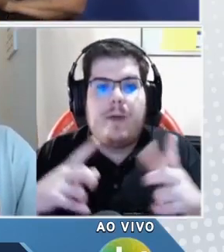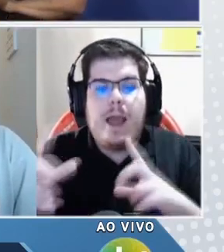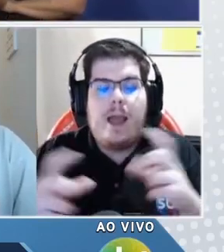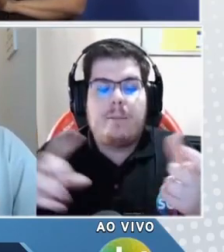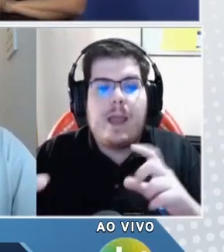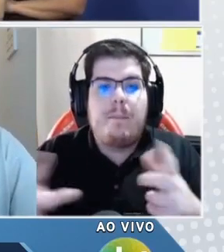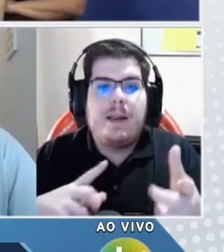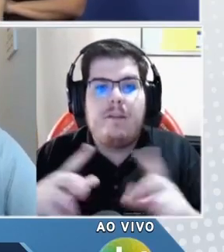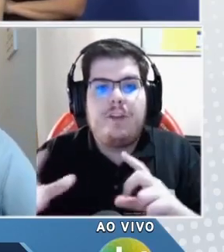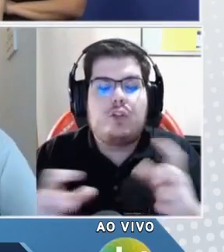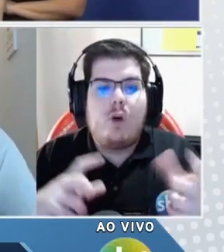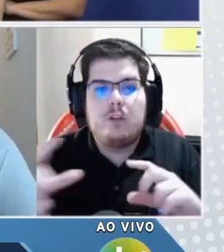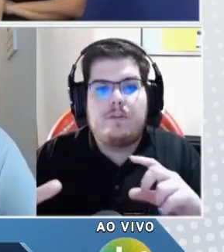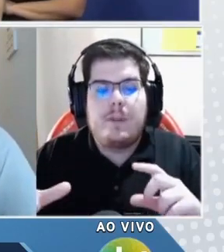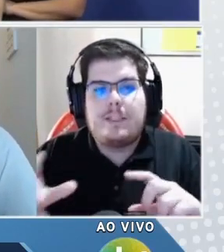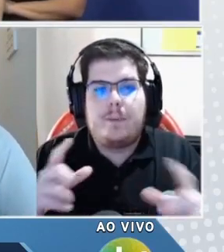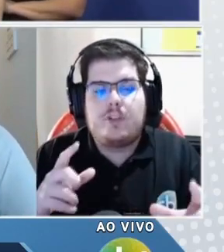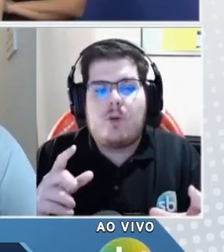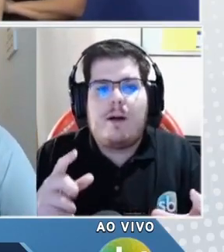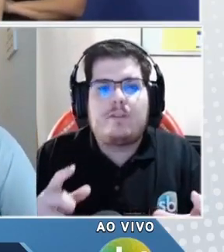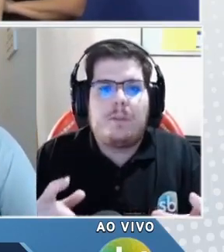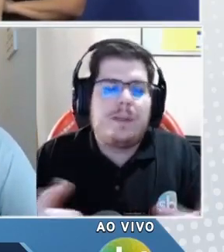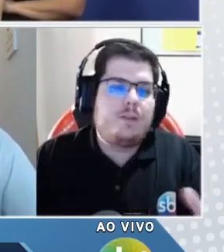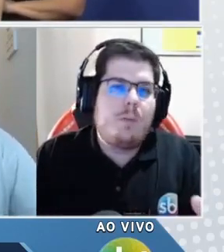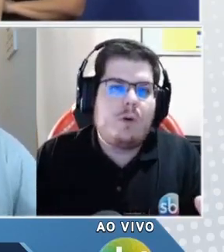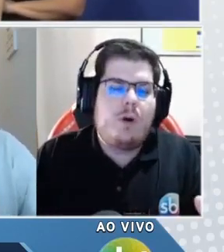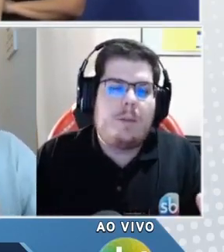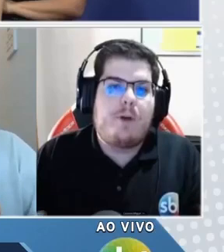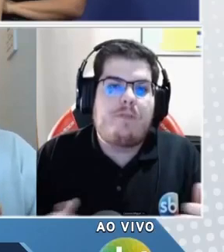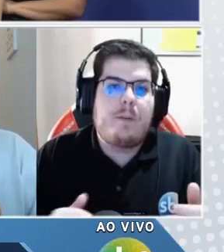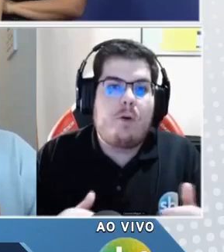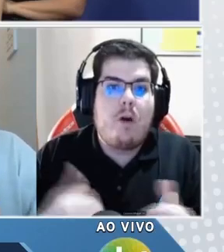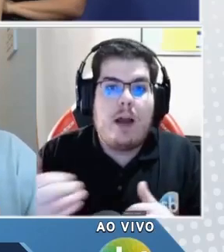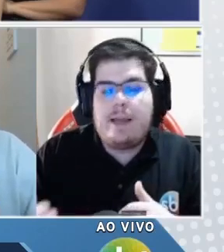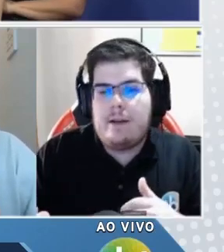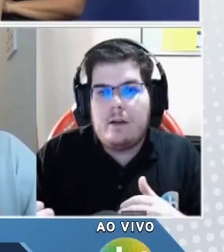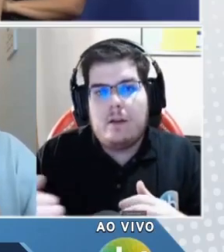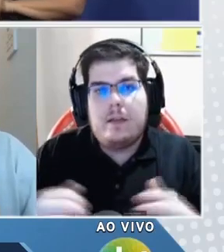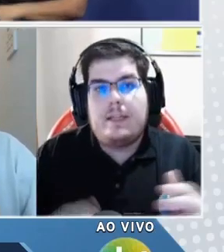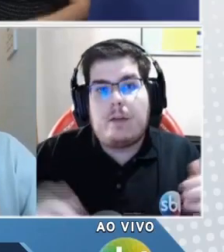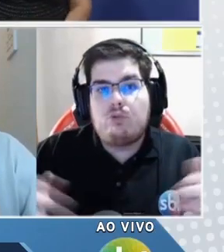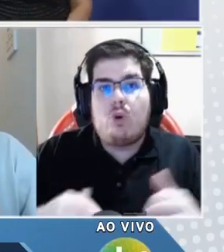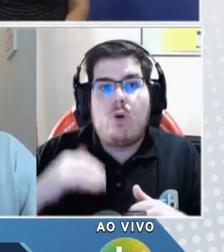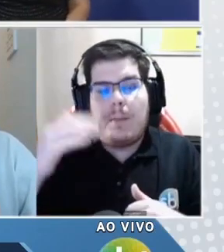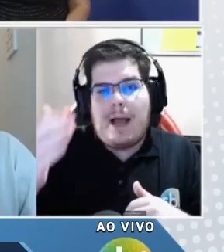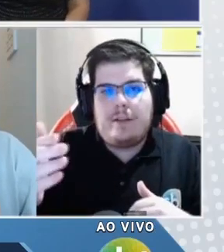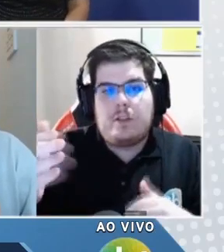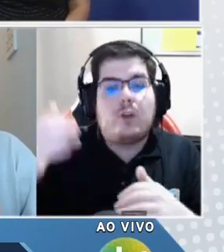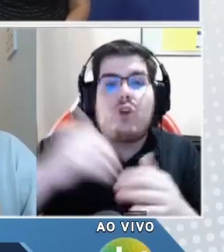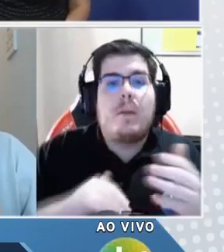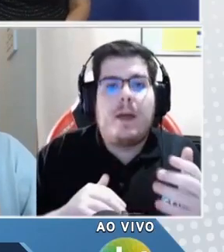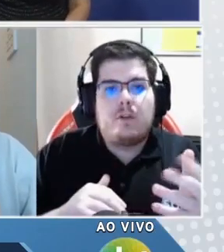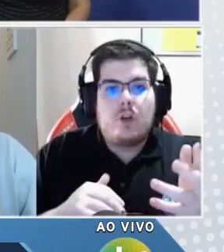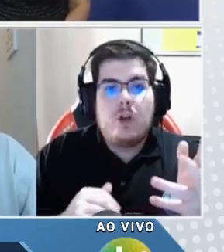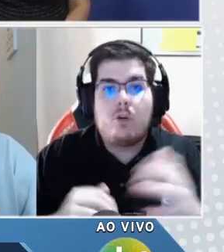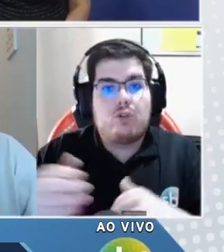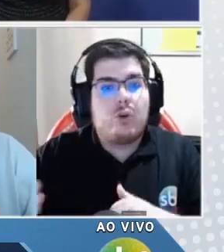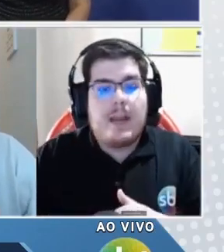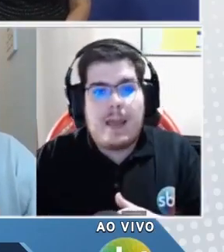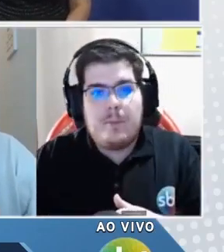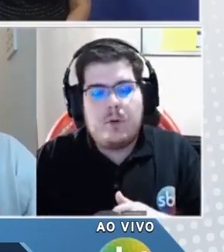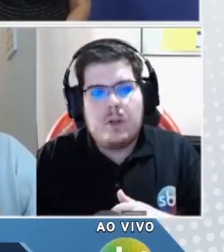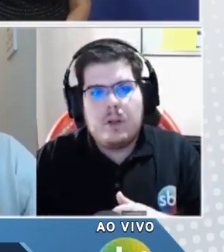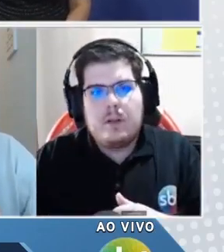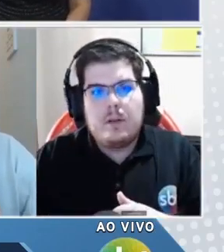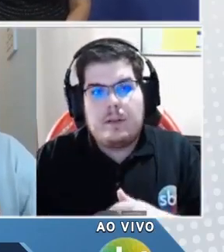três posições. É porque a briga virtual do Fluminense pelo G4 também se complicou, né? Porque o Flamengo ganha e tem um jogo a mais, tem um jogo a menos, contra